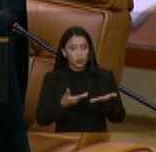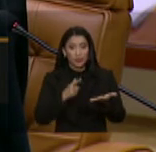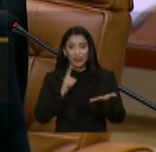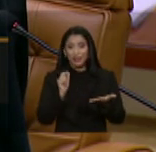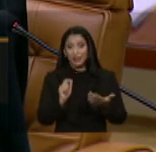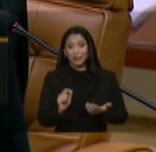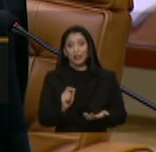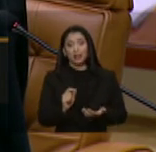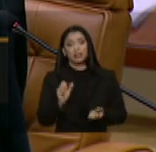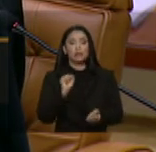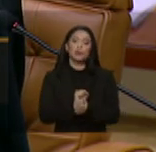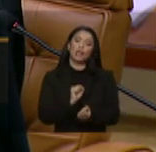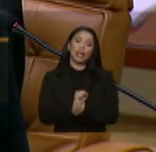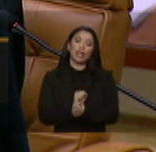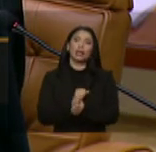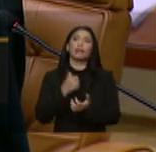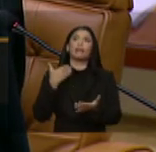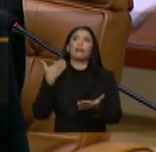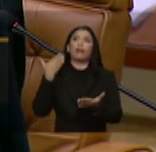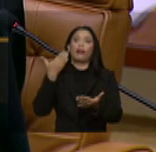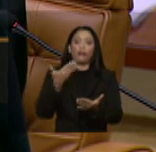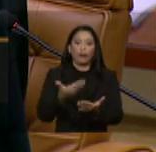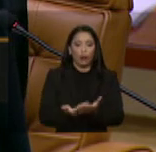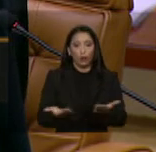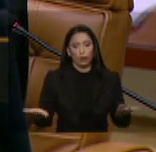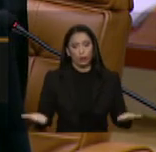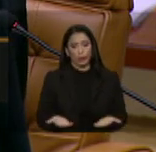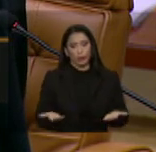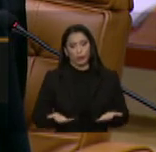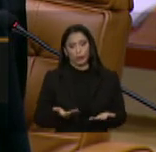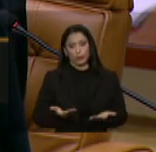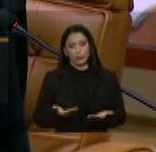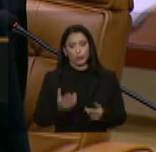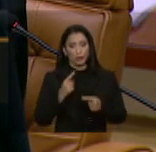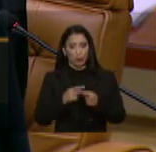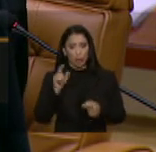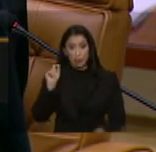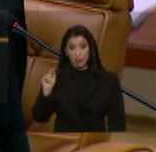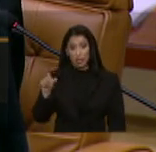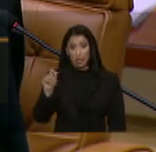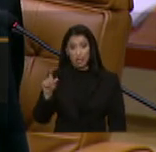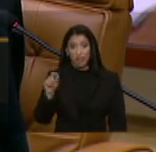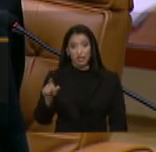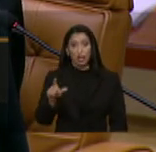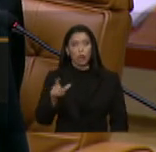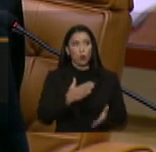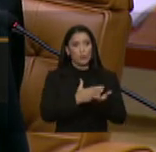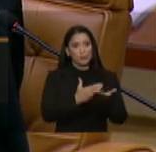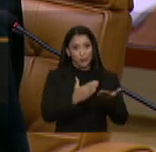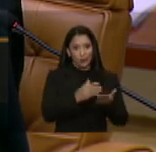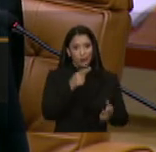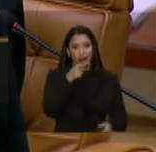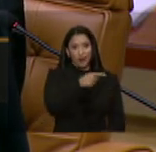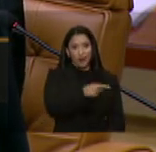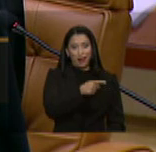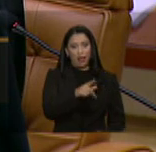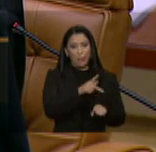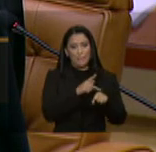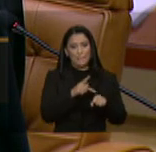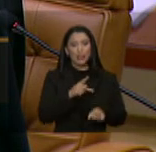esperando até hoje é porque o telegram começou na Rússia todo se recorda é